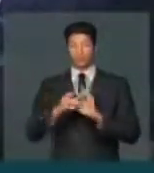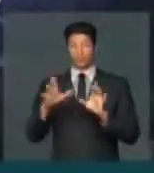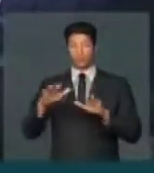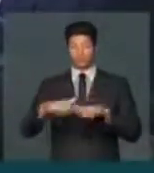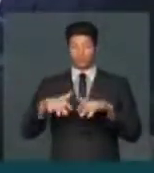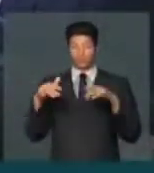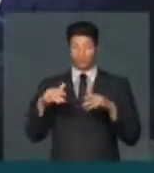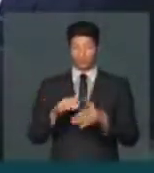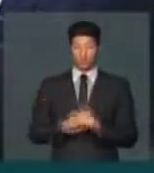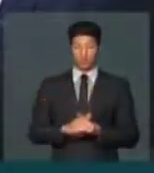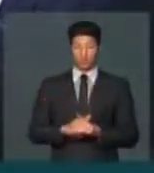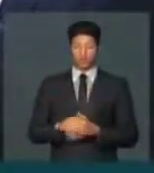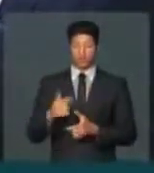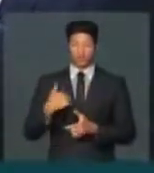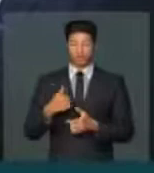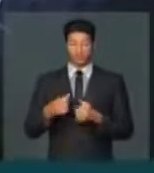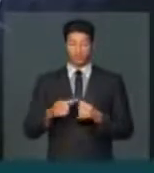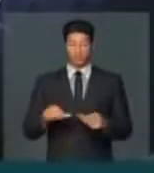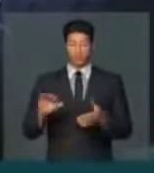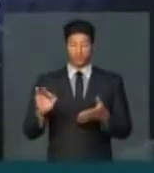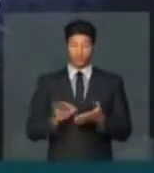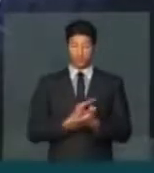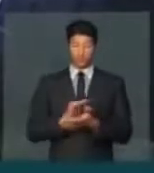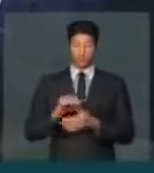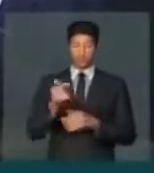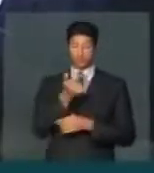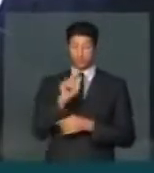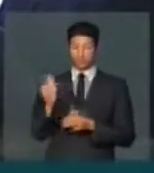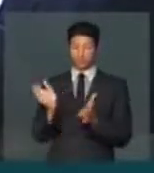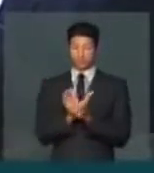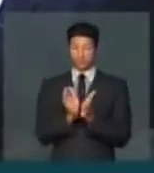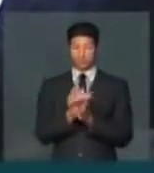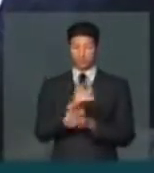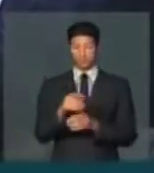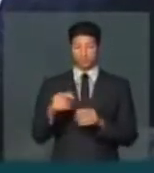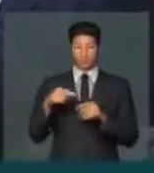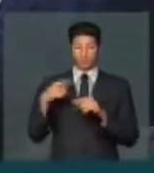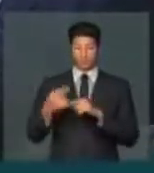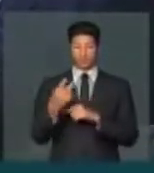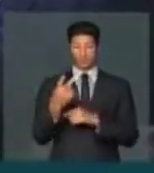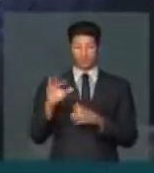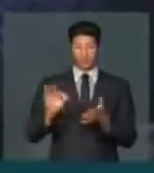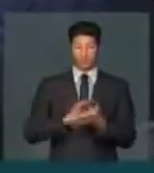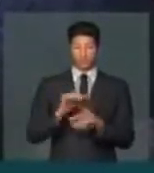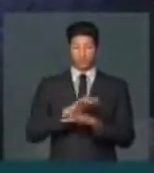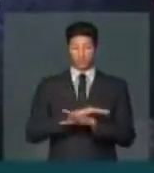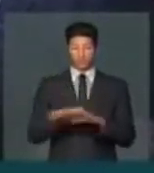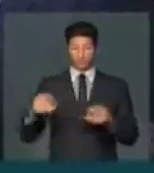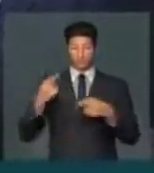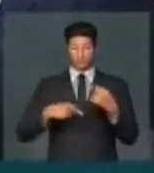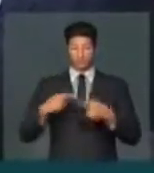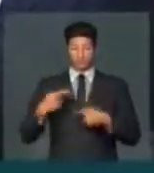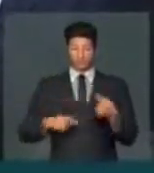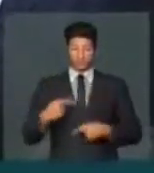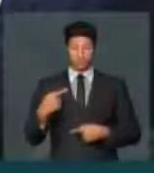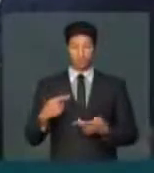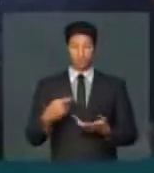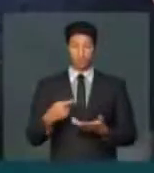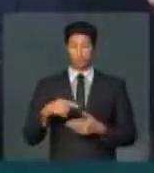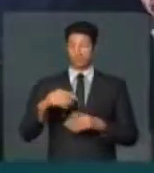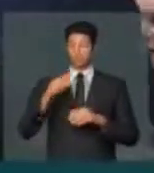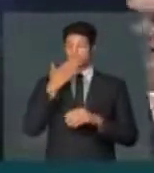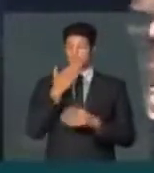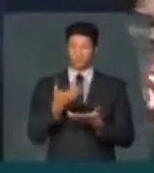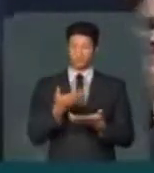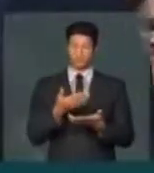do plenário. Eu estava inscrito, como de diversos outros. O senhor, após dois oradores, encerrou a discussão de